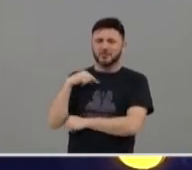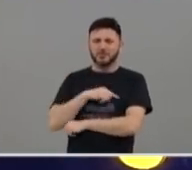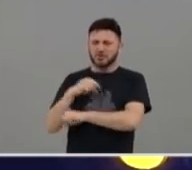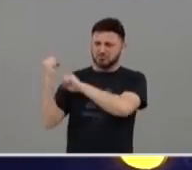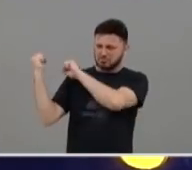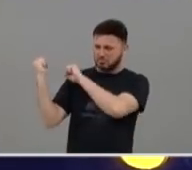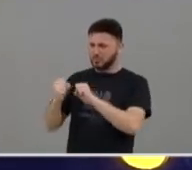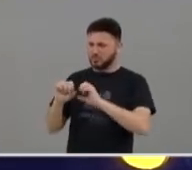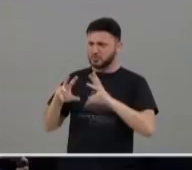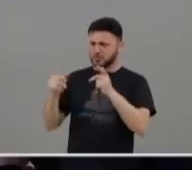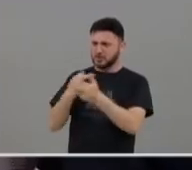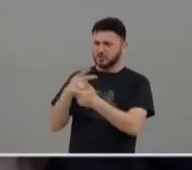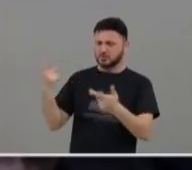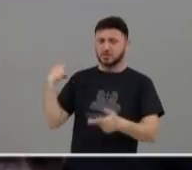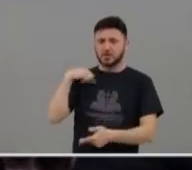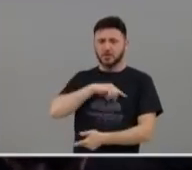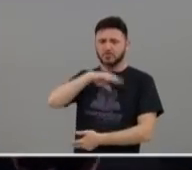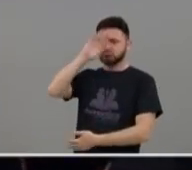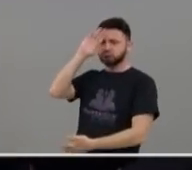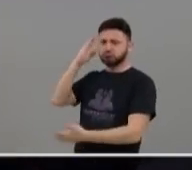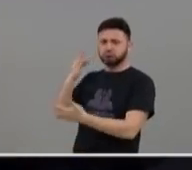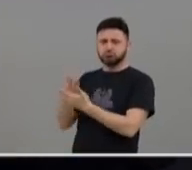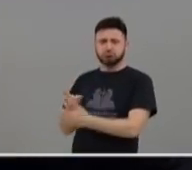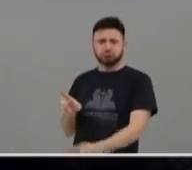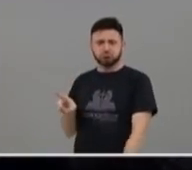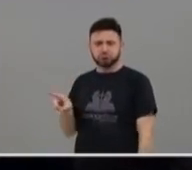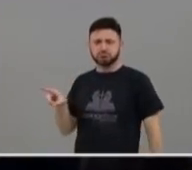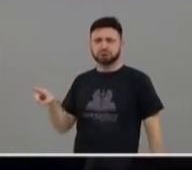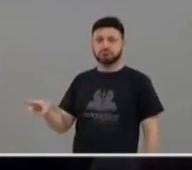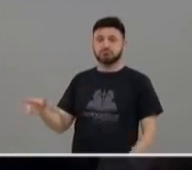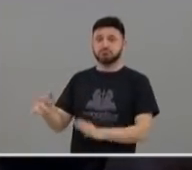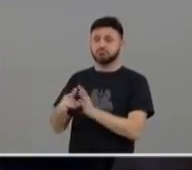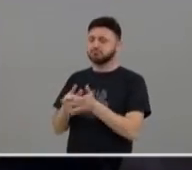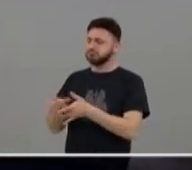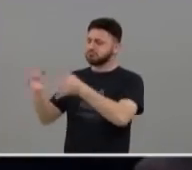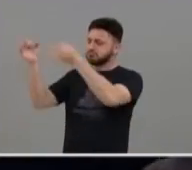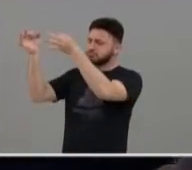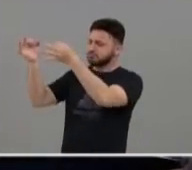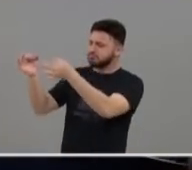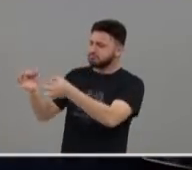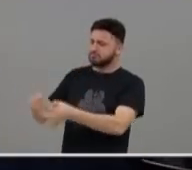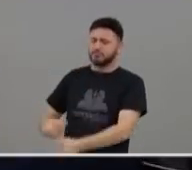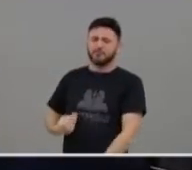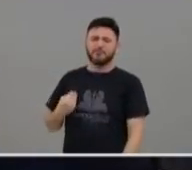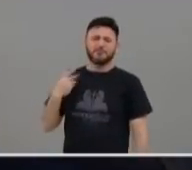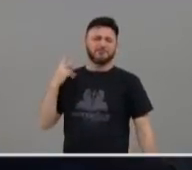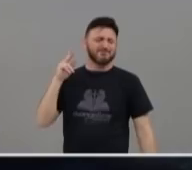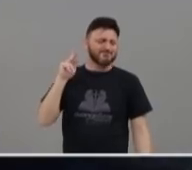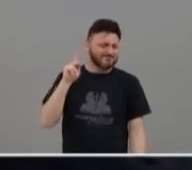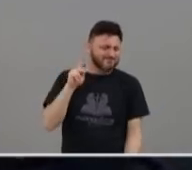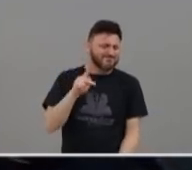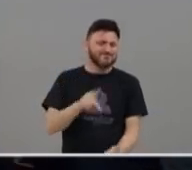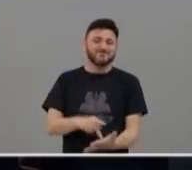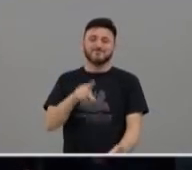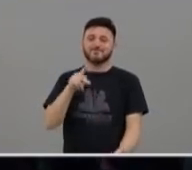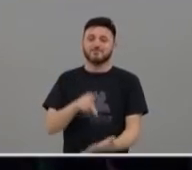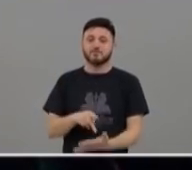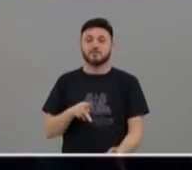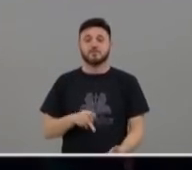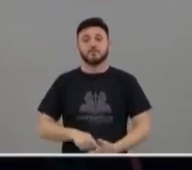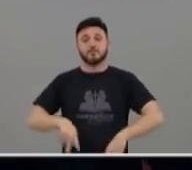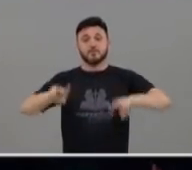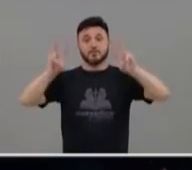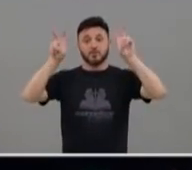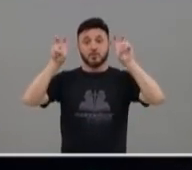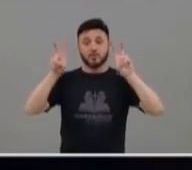quem nele crê. Ele é justo e verdadeiro, razão